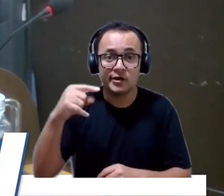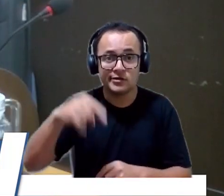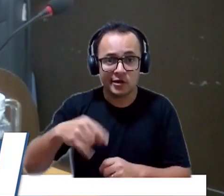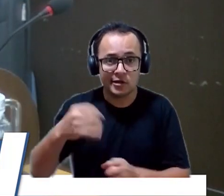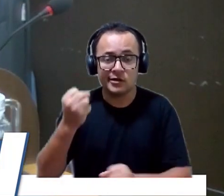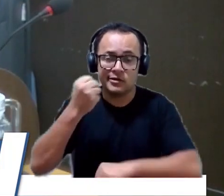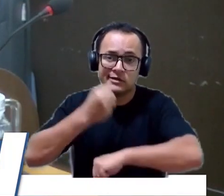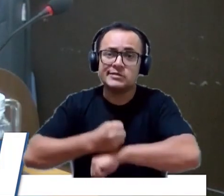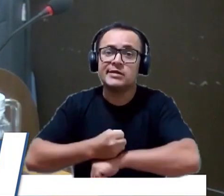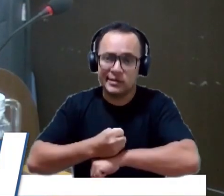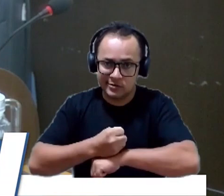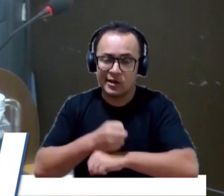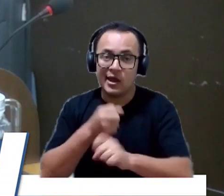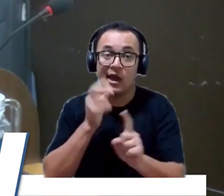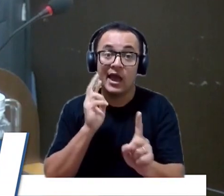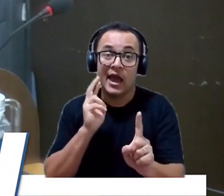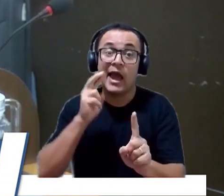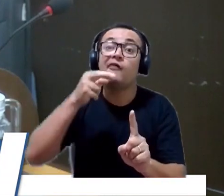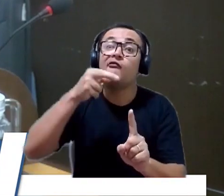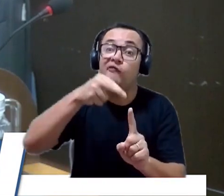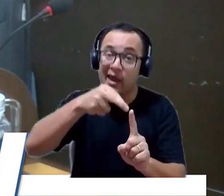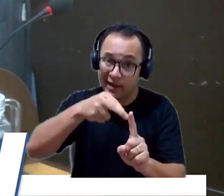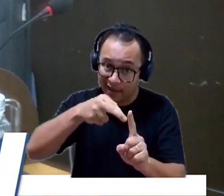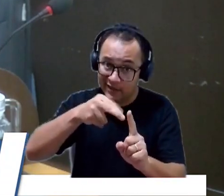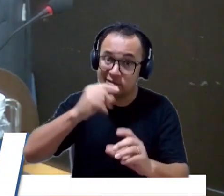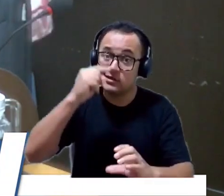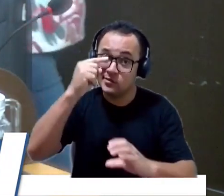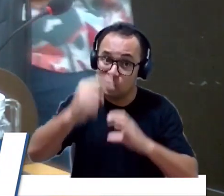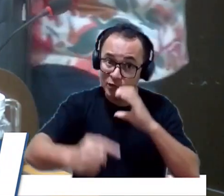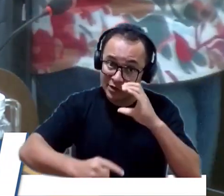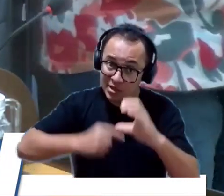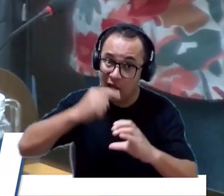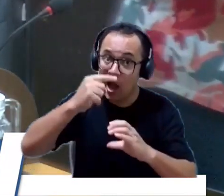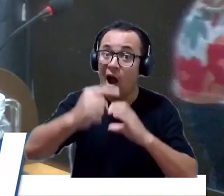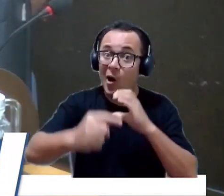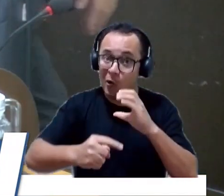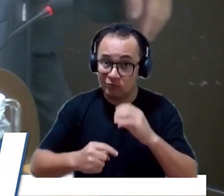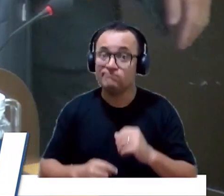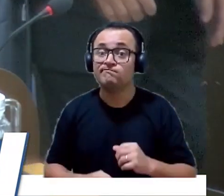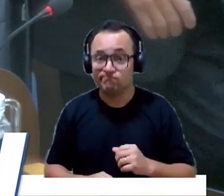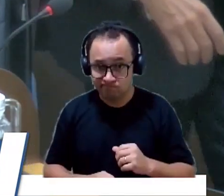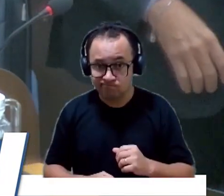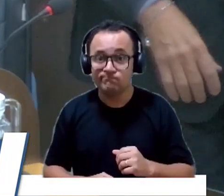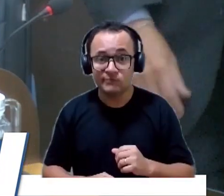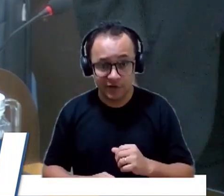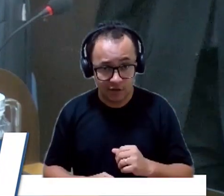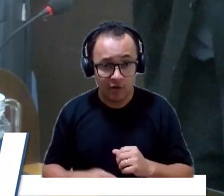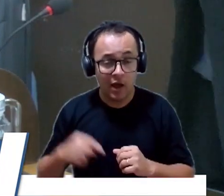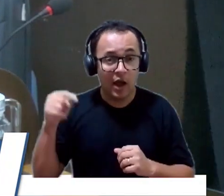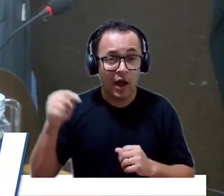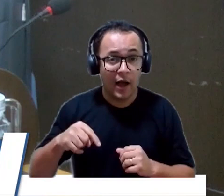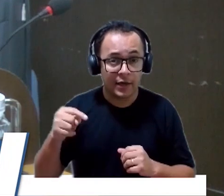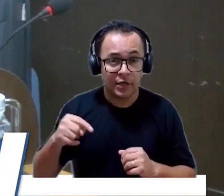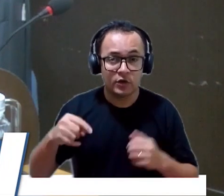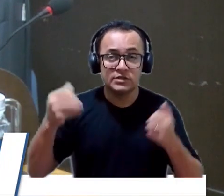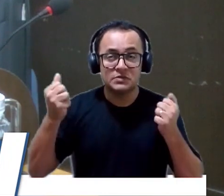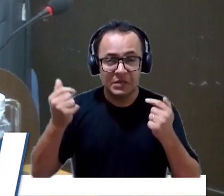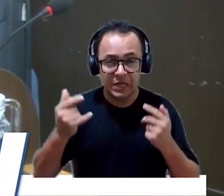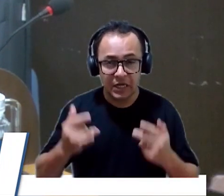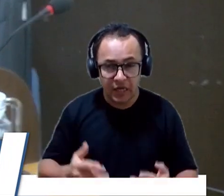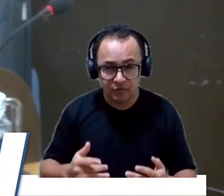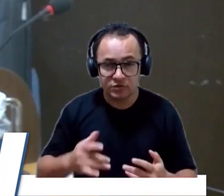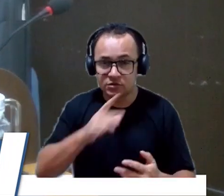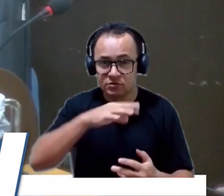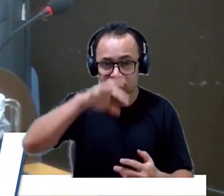é referência em nível internacional. Nós temos aqui, quando a gente fala da doutrina espírita,